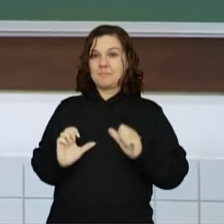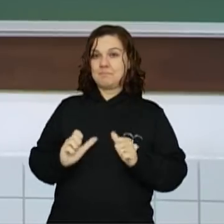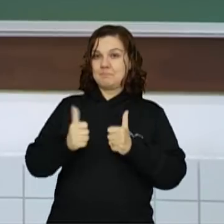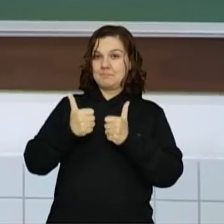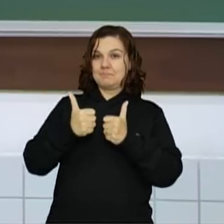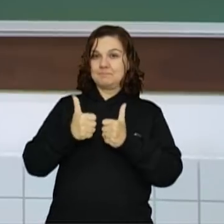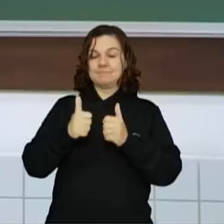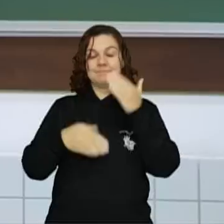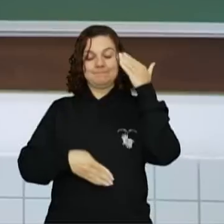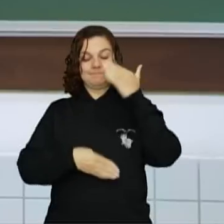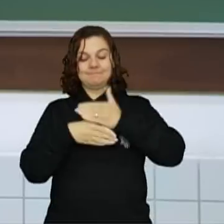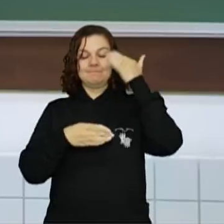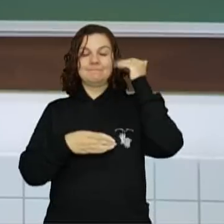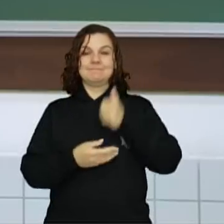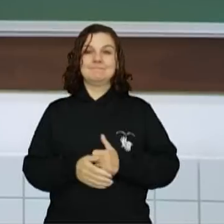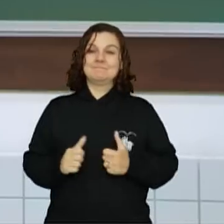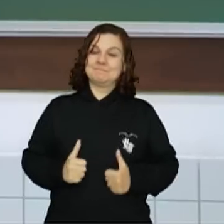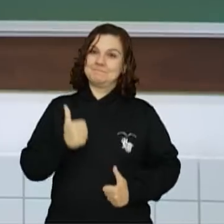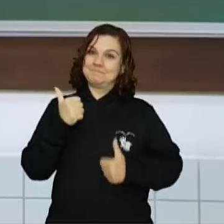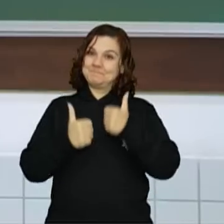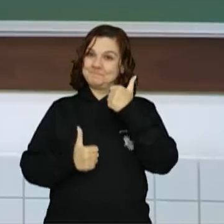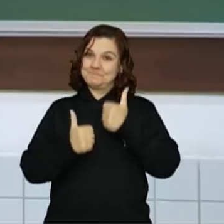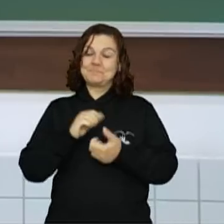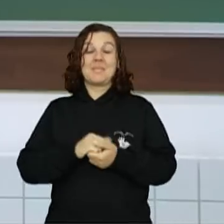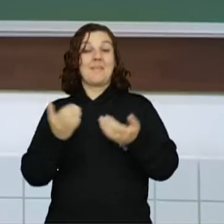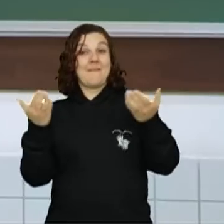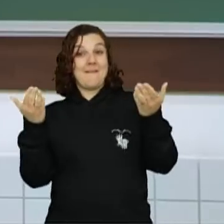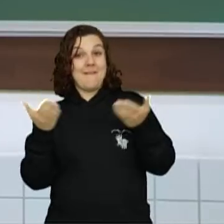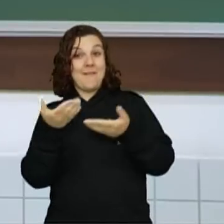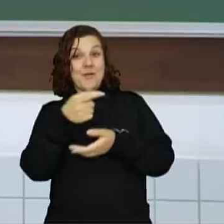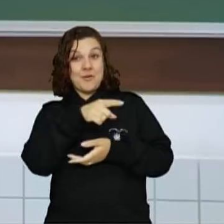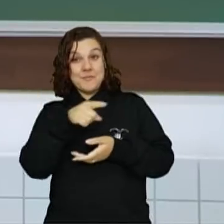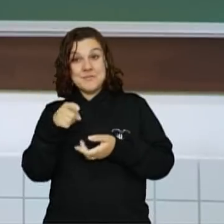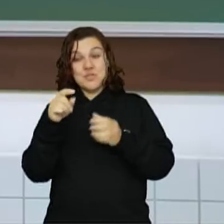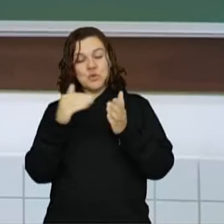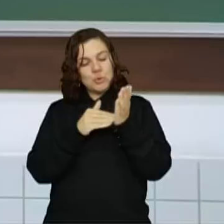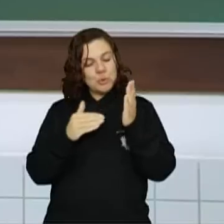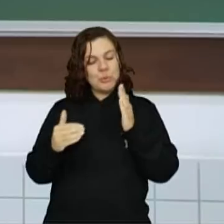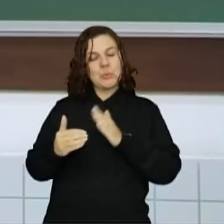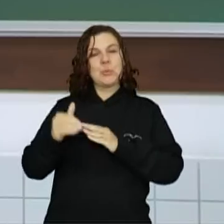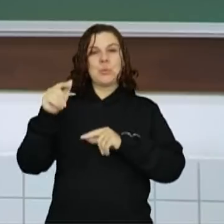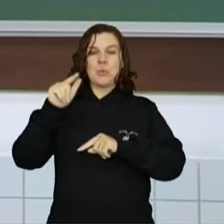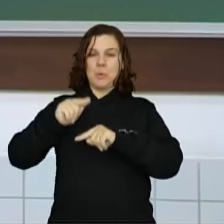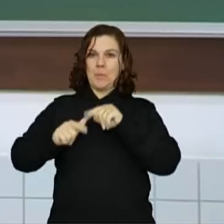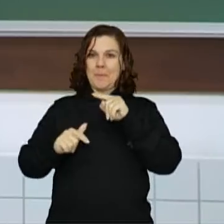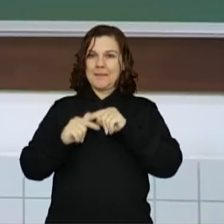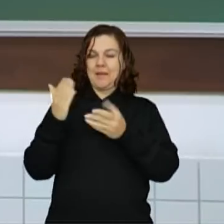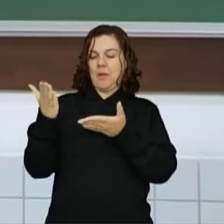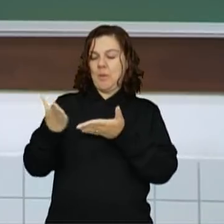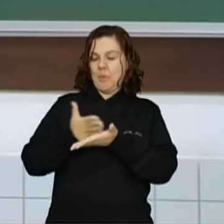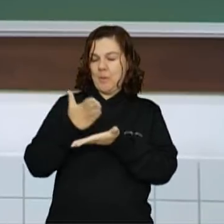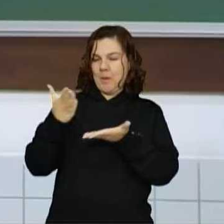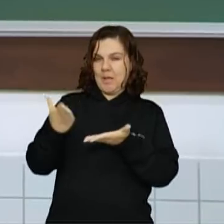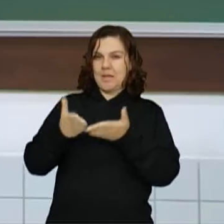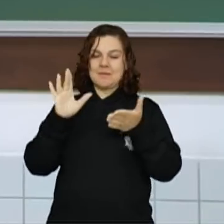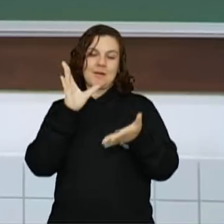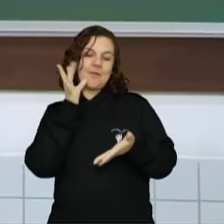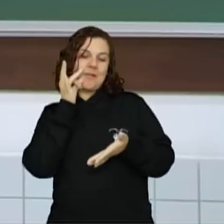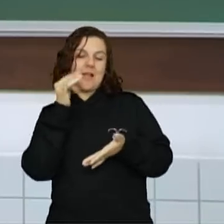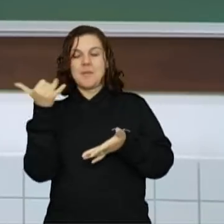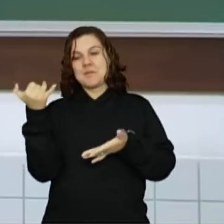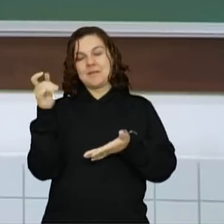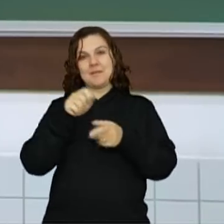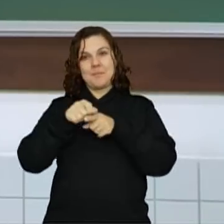e fechou, beleza, né? E agora você pega todo o seu material, seu caderno, lápis,